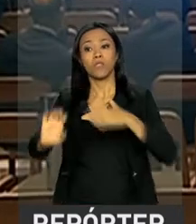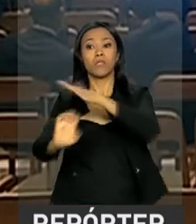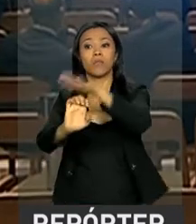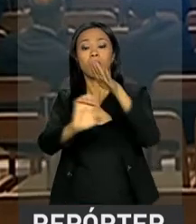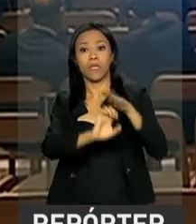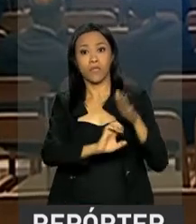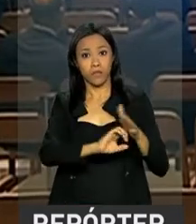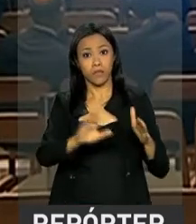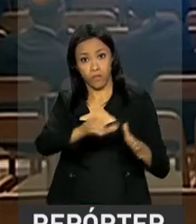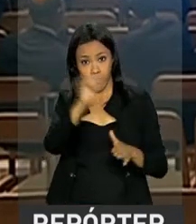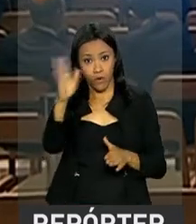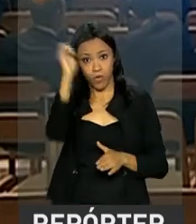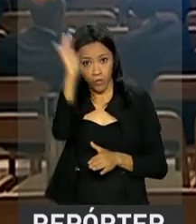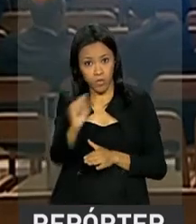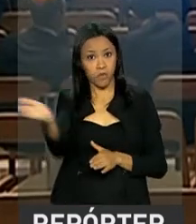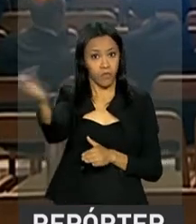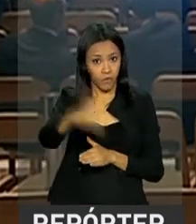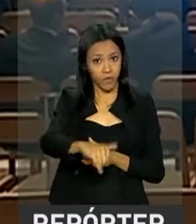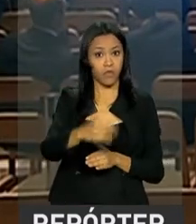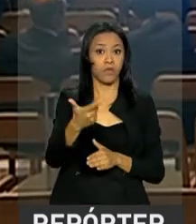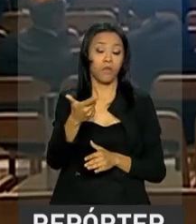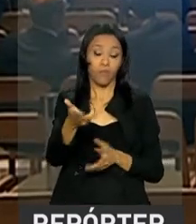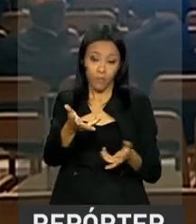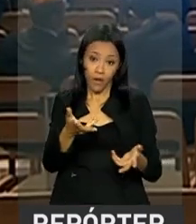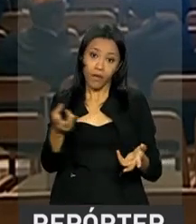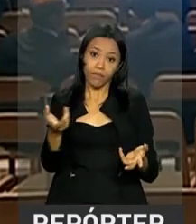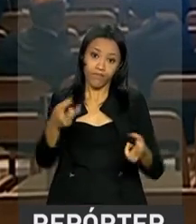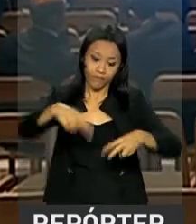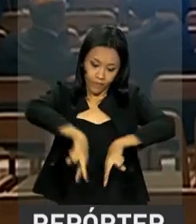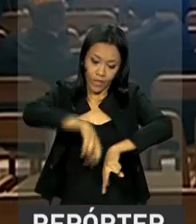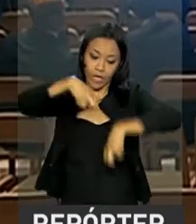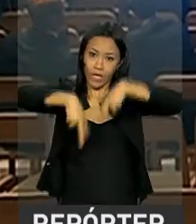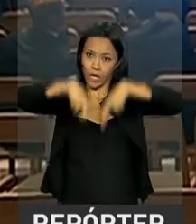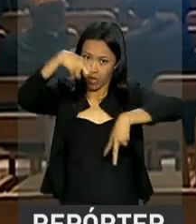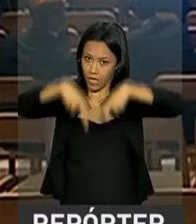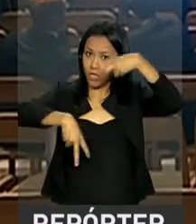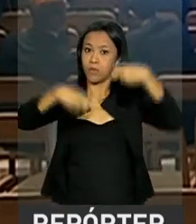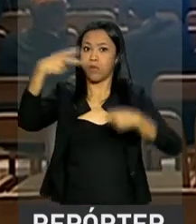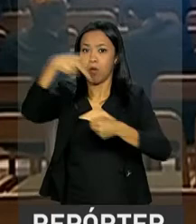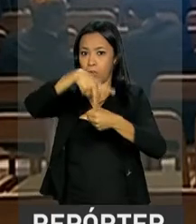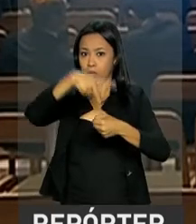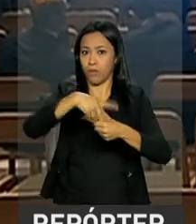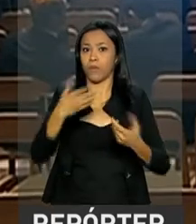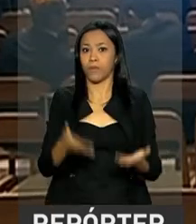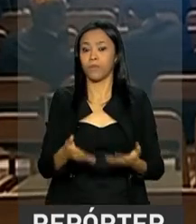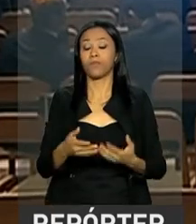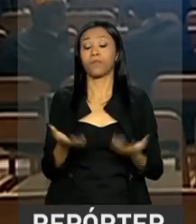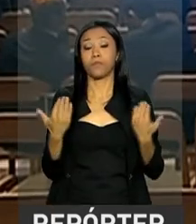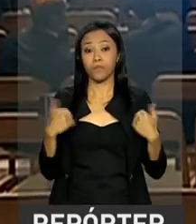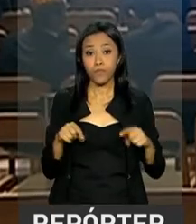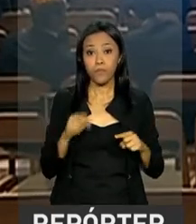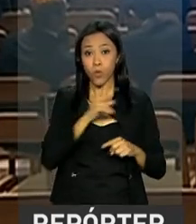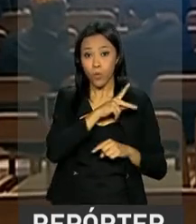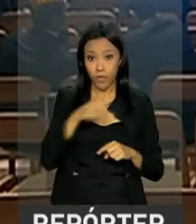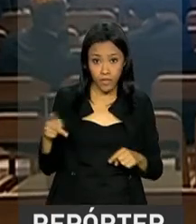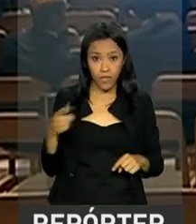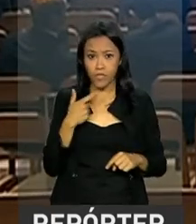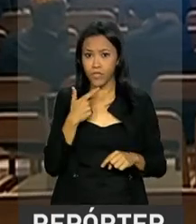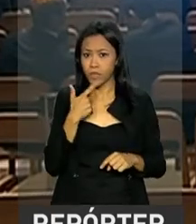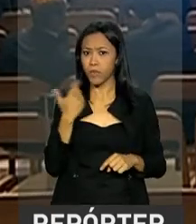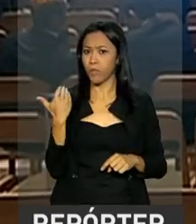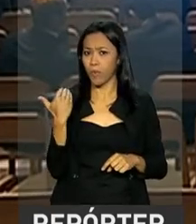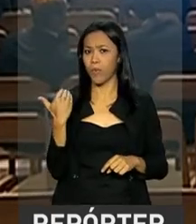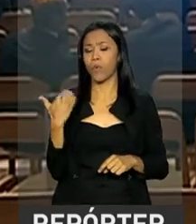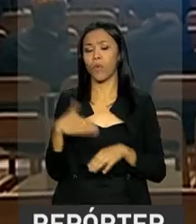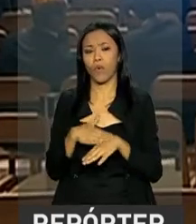multinacionais também realizarem a exploração nesses campos. O presidente da Petrobras conversou agora há pouco com